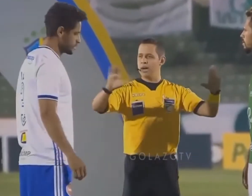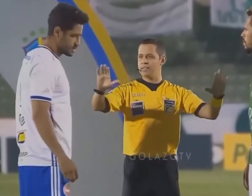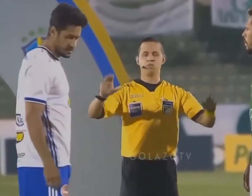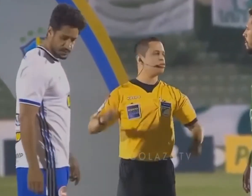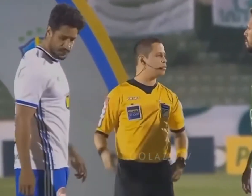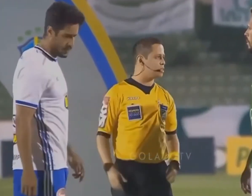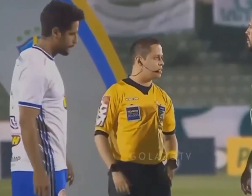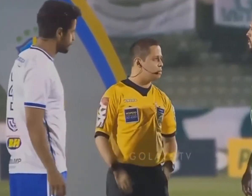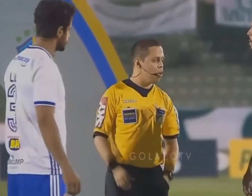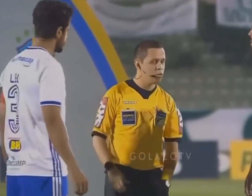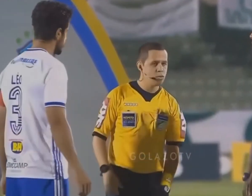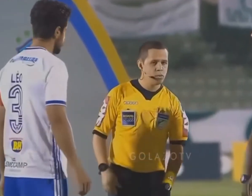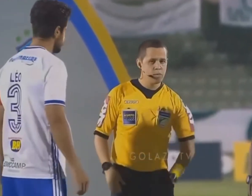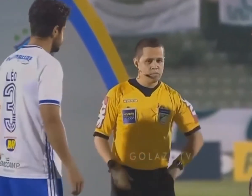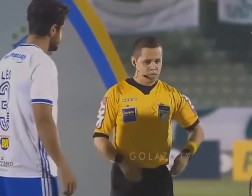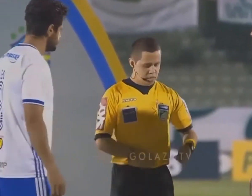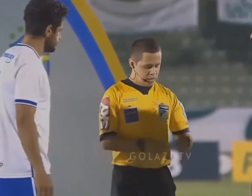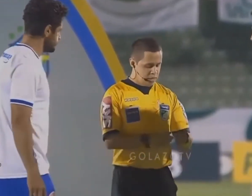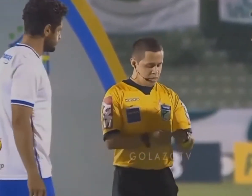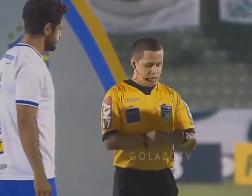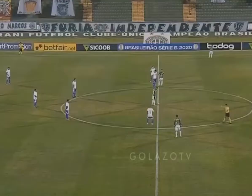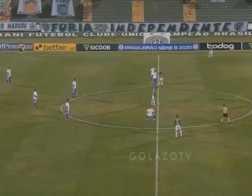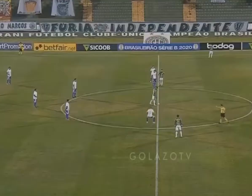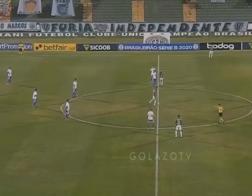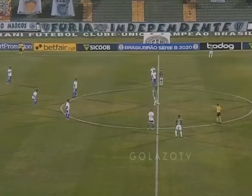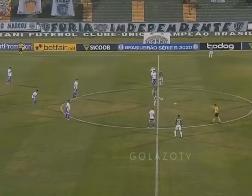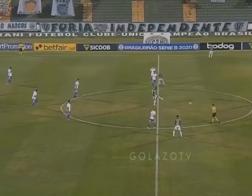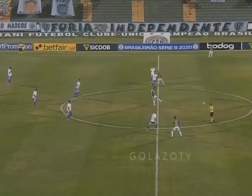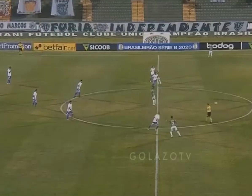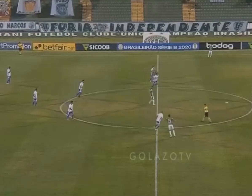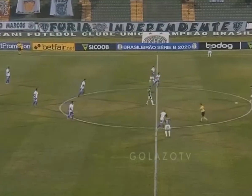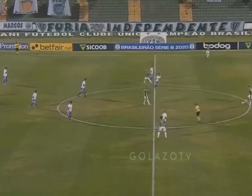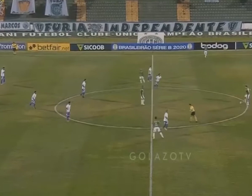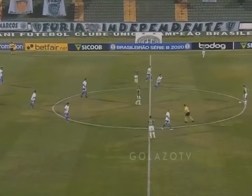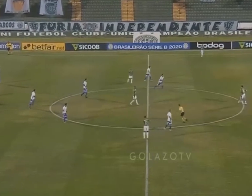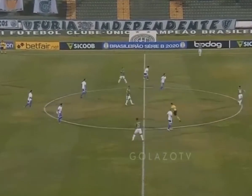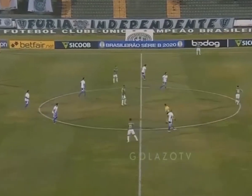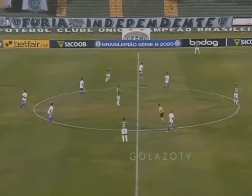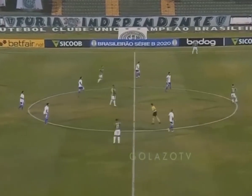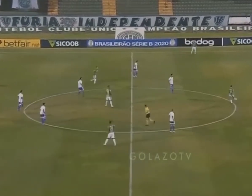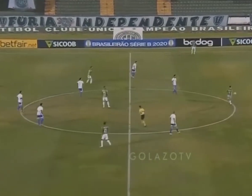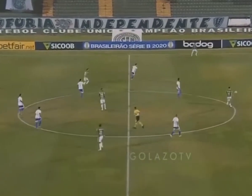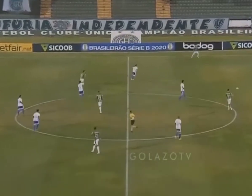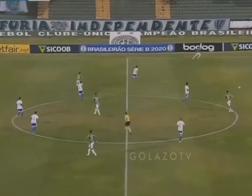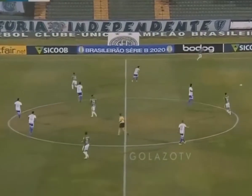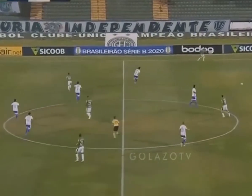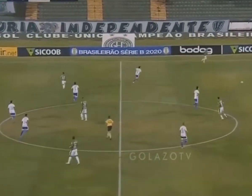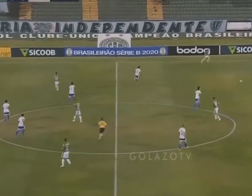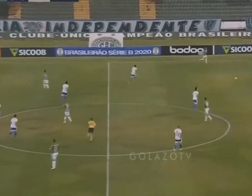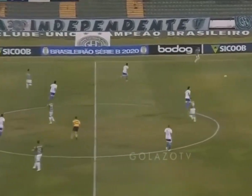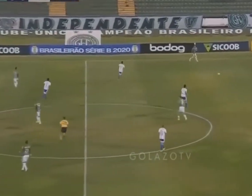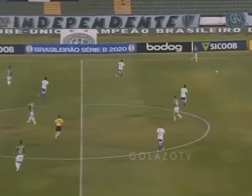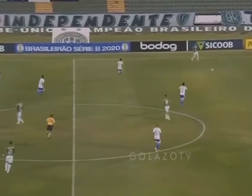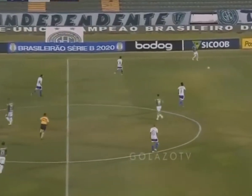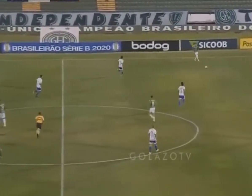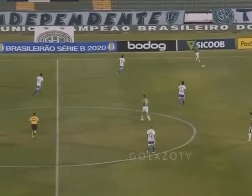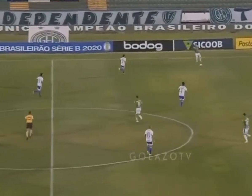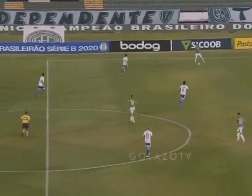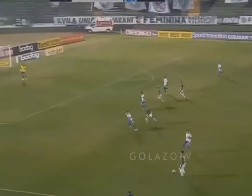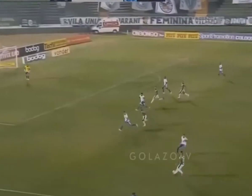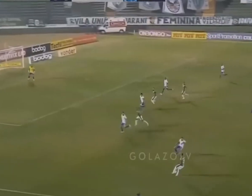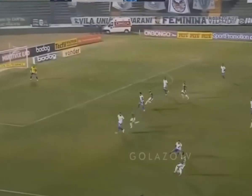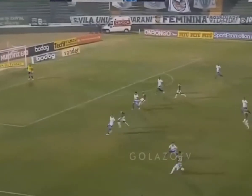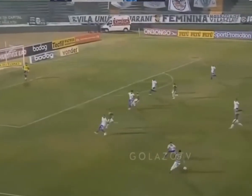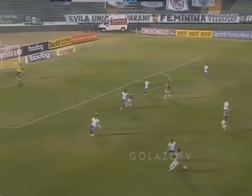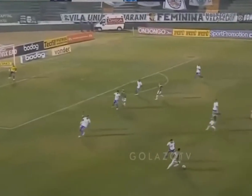jogo agitado no estádio Brinco de Ouro da Princesa, em Campinas, São Paulo. Enquanto o time da casa propôs jogo